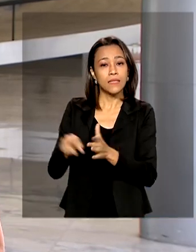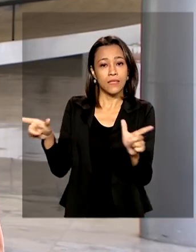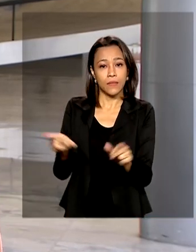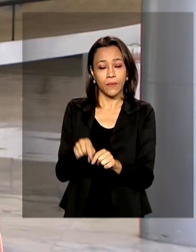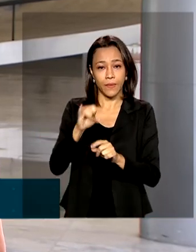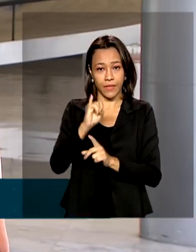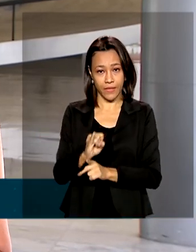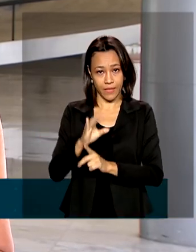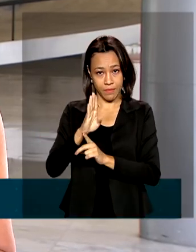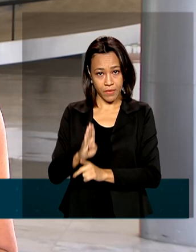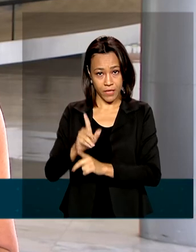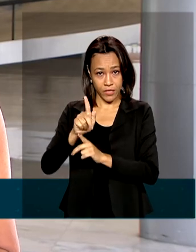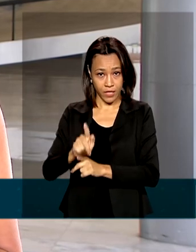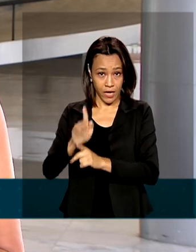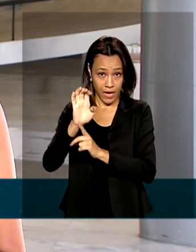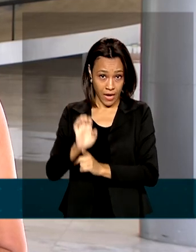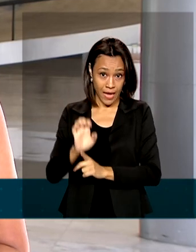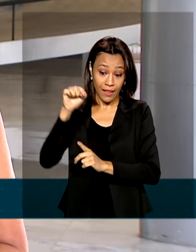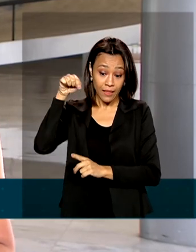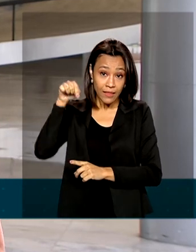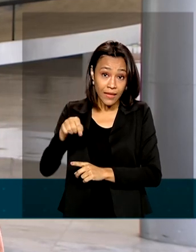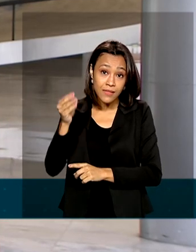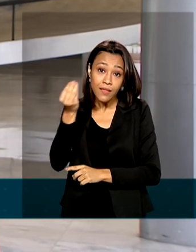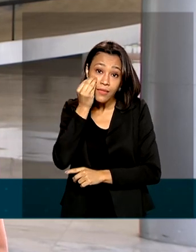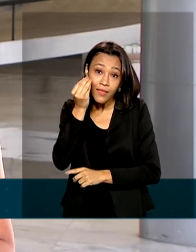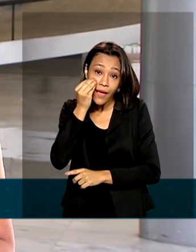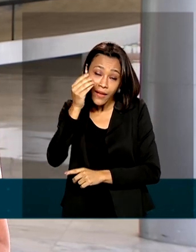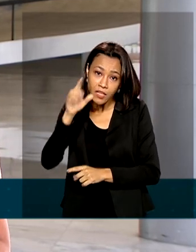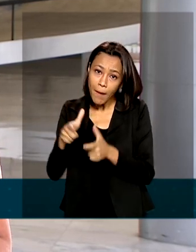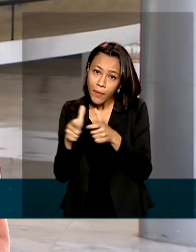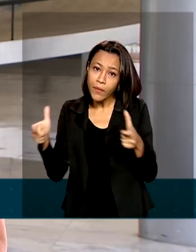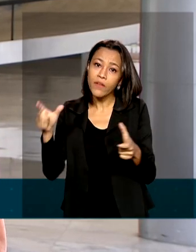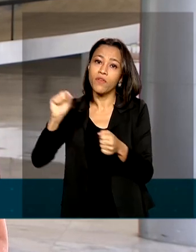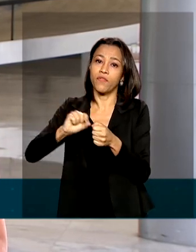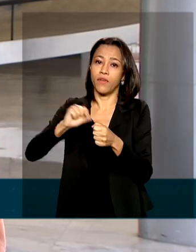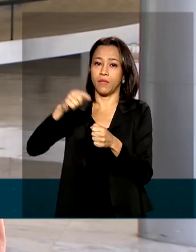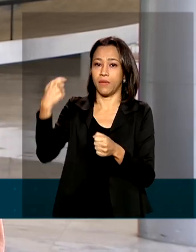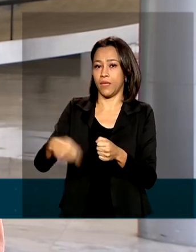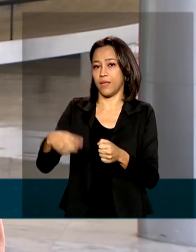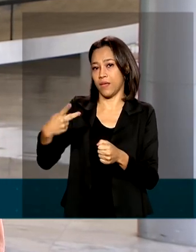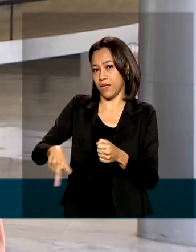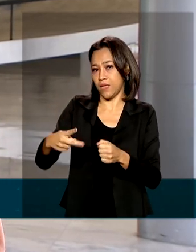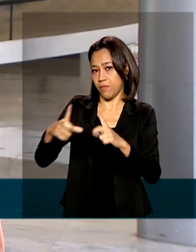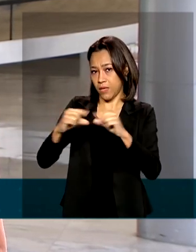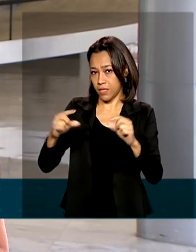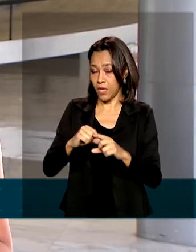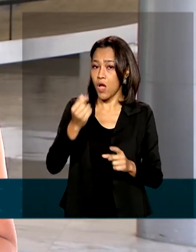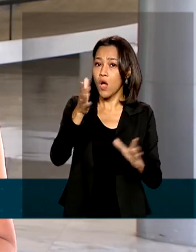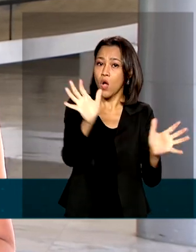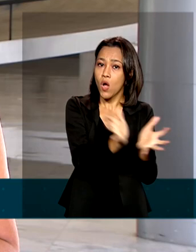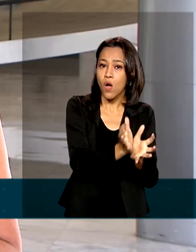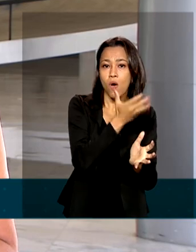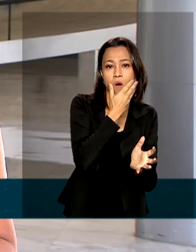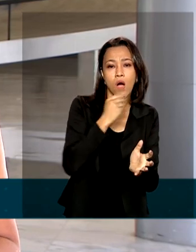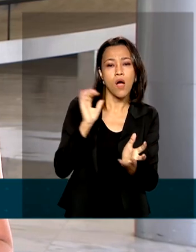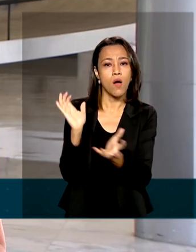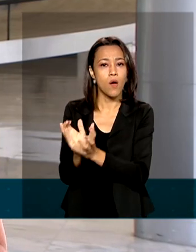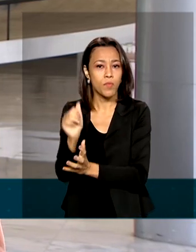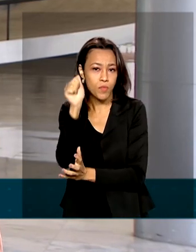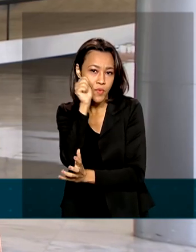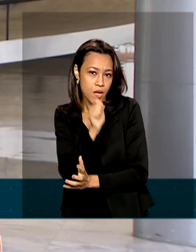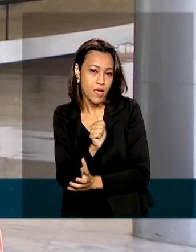parte destes testes foi feita aqui no Distrito Federal. Olha só, homens e mulheres foram testados na mesma